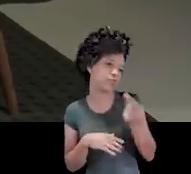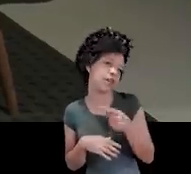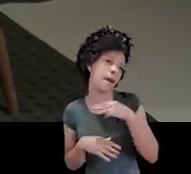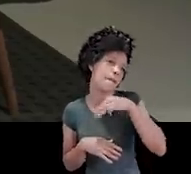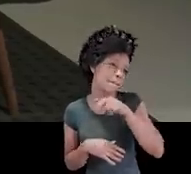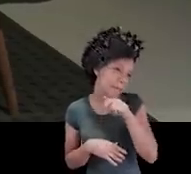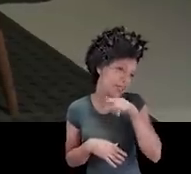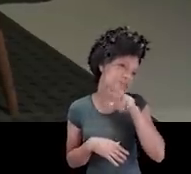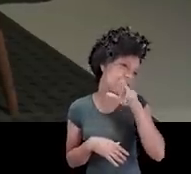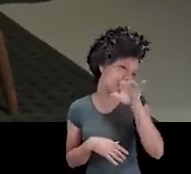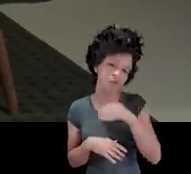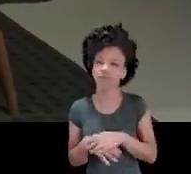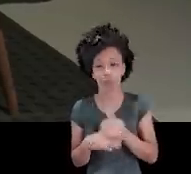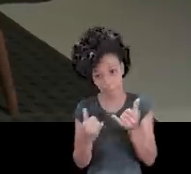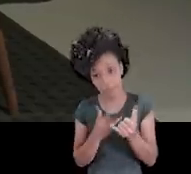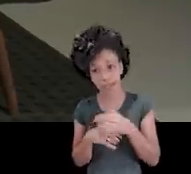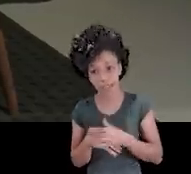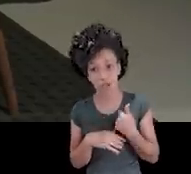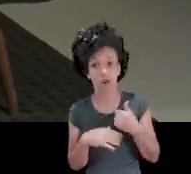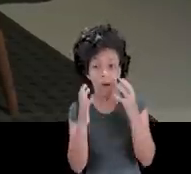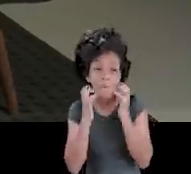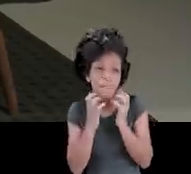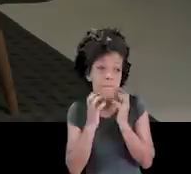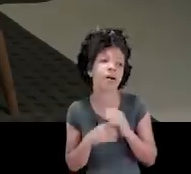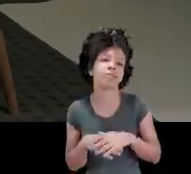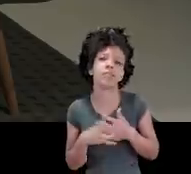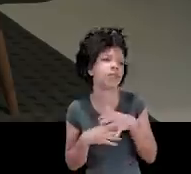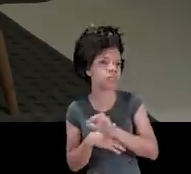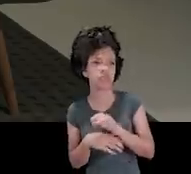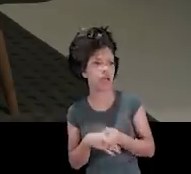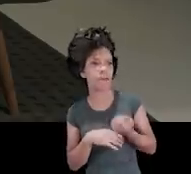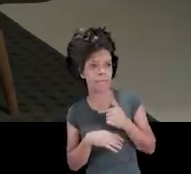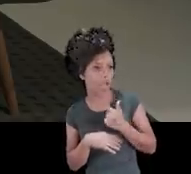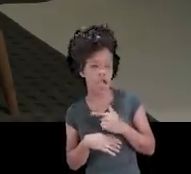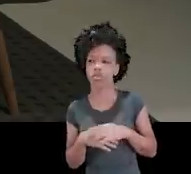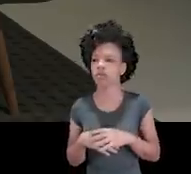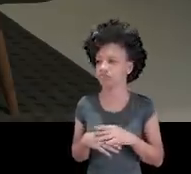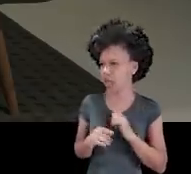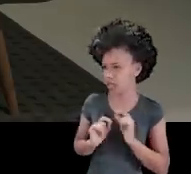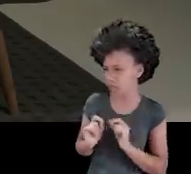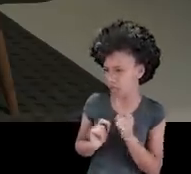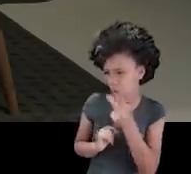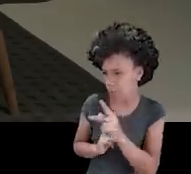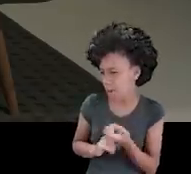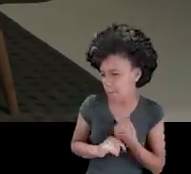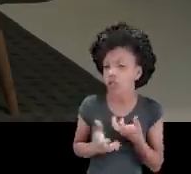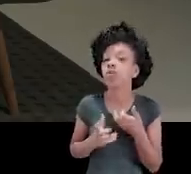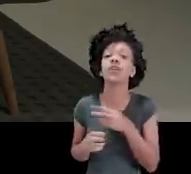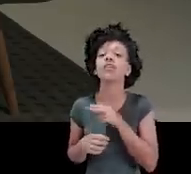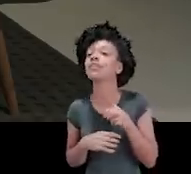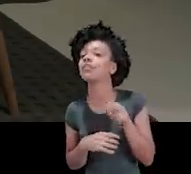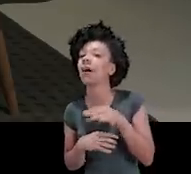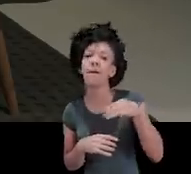Marcos Valério ainda aparecia um pouquinho na época que eu fazia a barba. Então é isso, cara. Esse tipo de piada, assim. Eu quero ver direto. As piadas que já fizeram sobre vocês, que eu queria ouvir. Tipo,